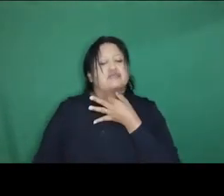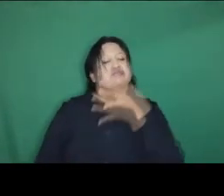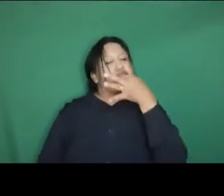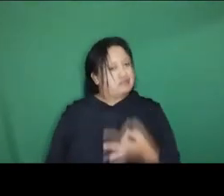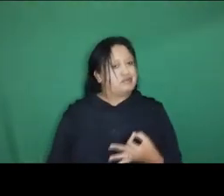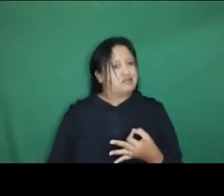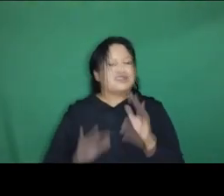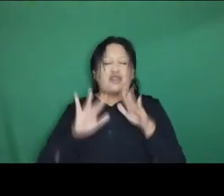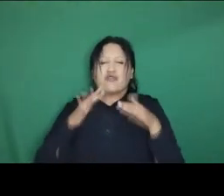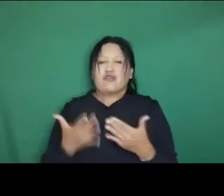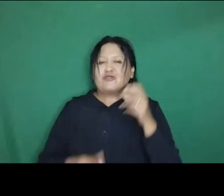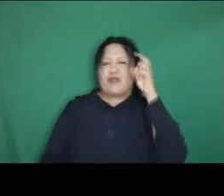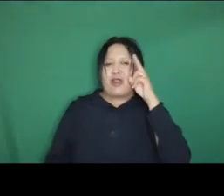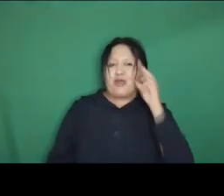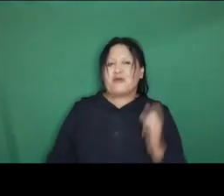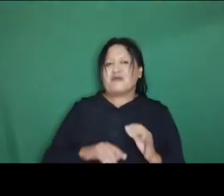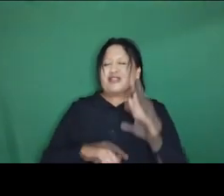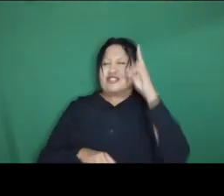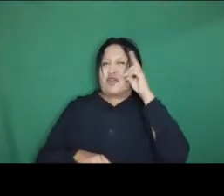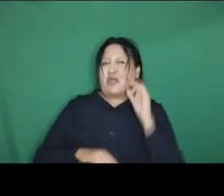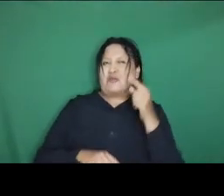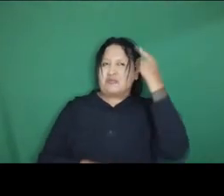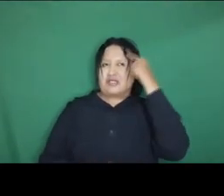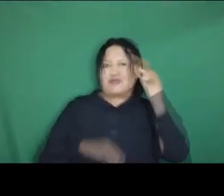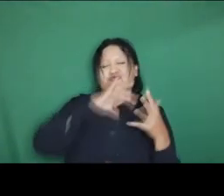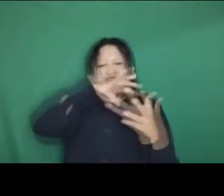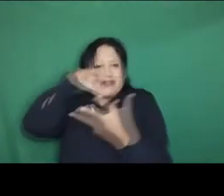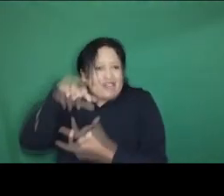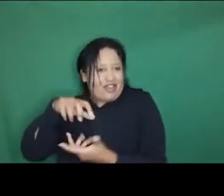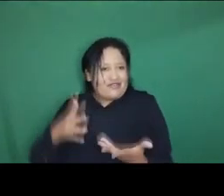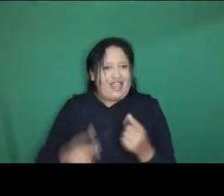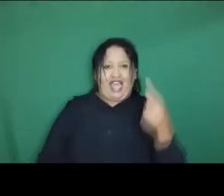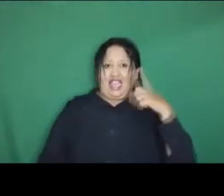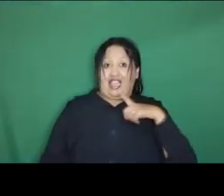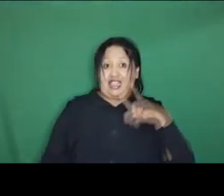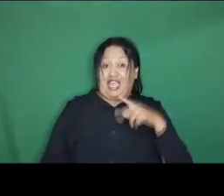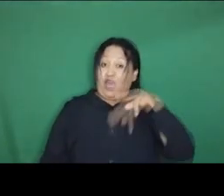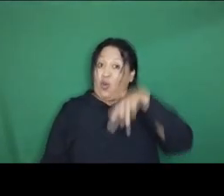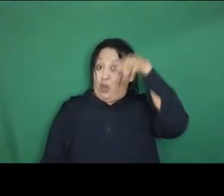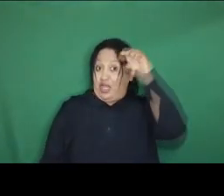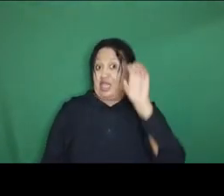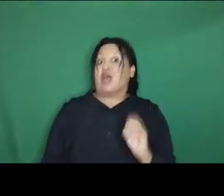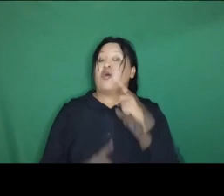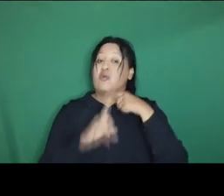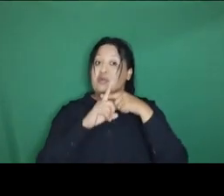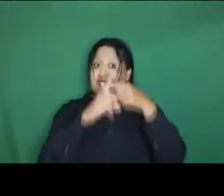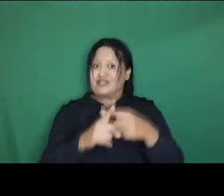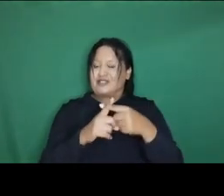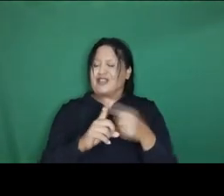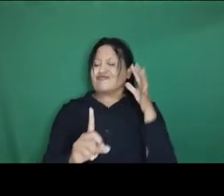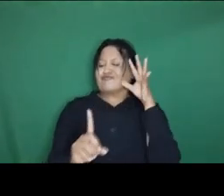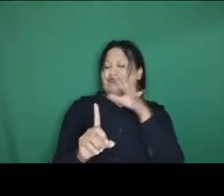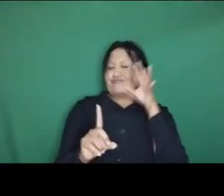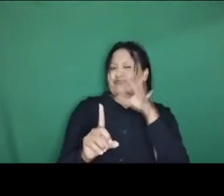então quando a gente lembra da História do Pensamento geográfico né a gente tem o neopositivismo aí né inspirando